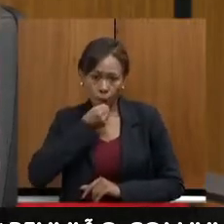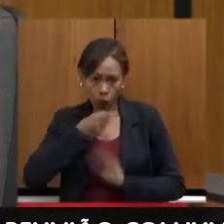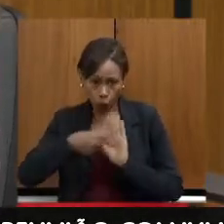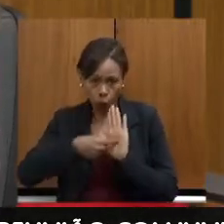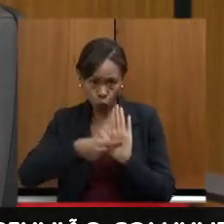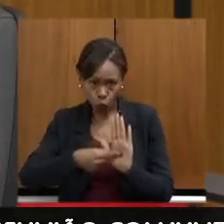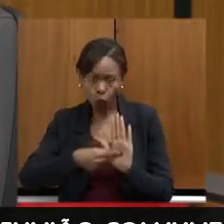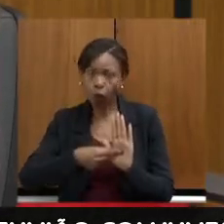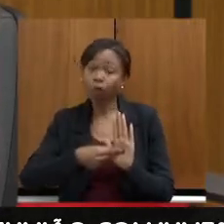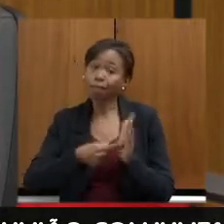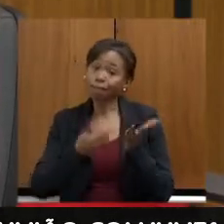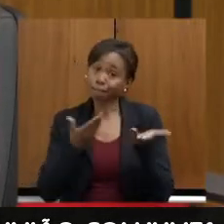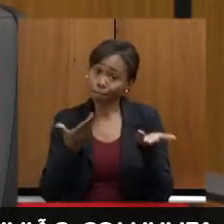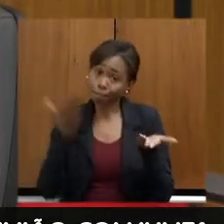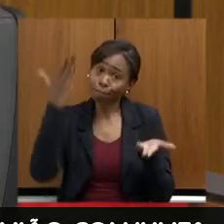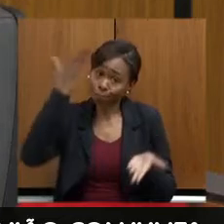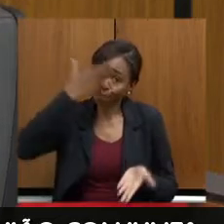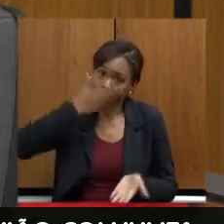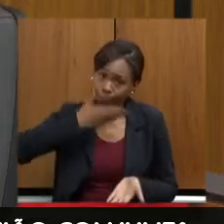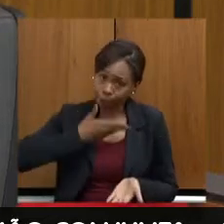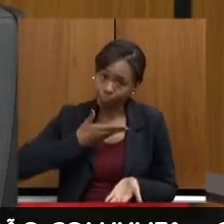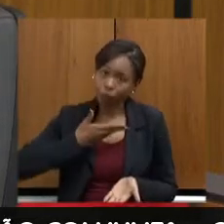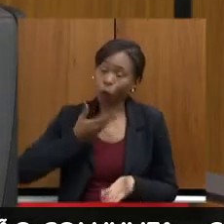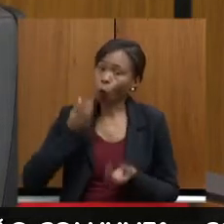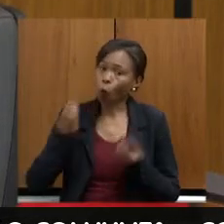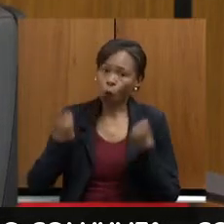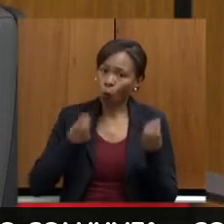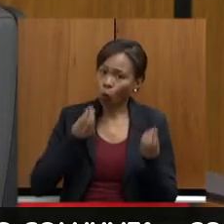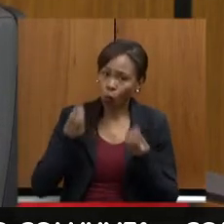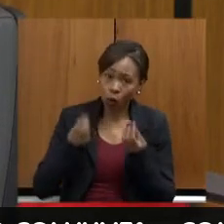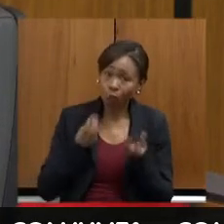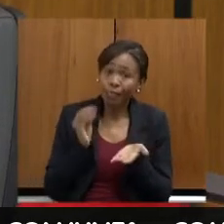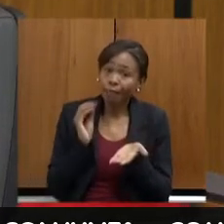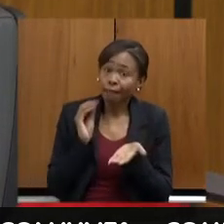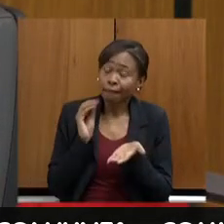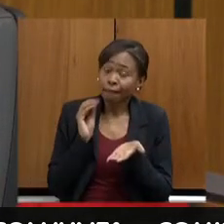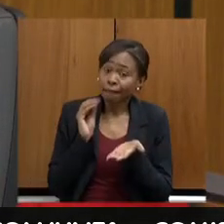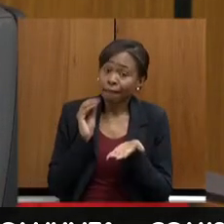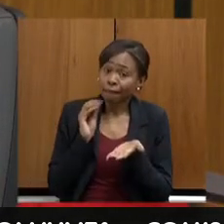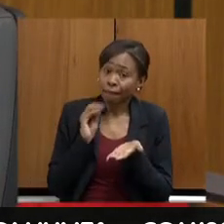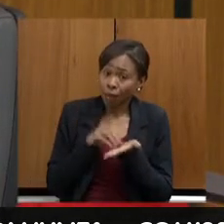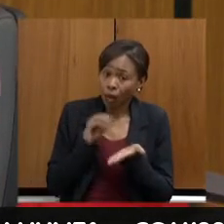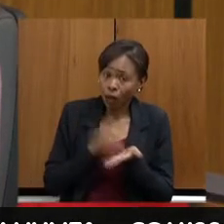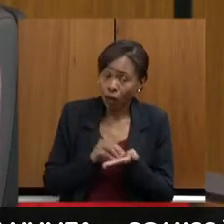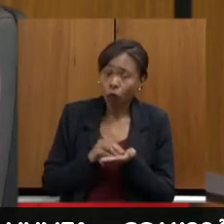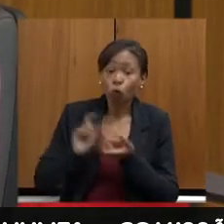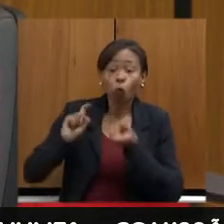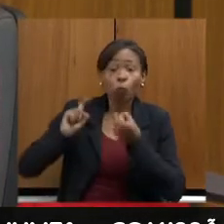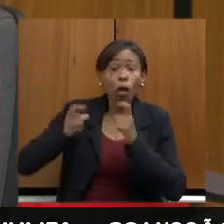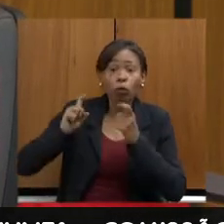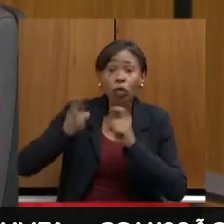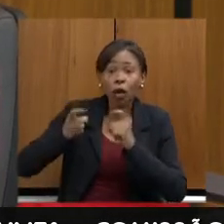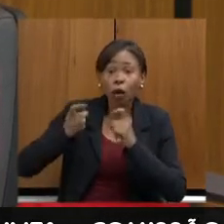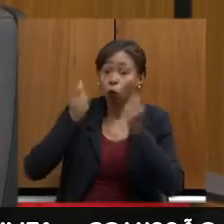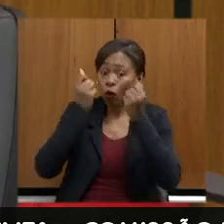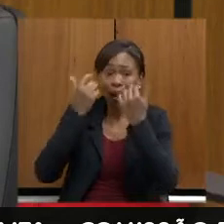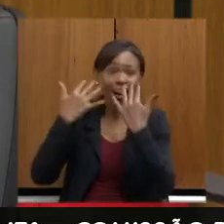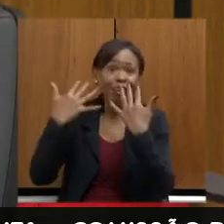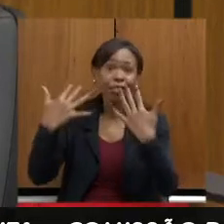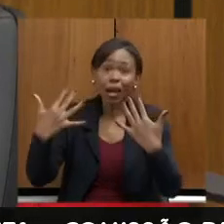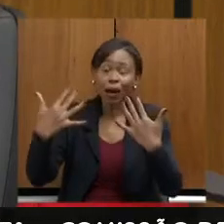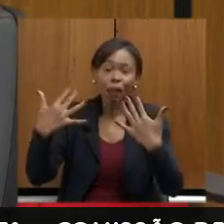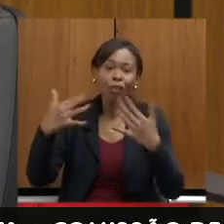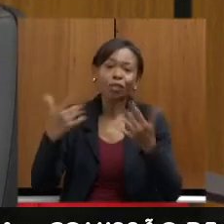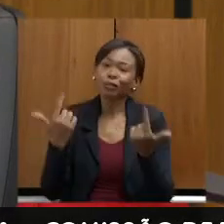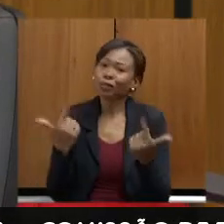por si só de qual é o perfil da ausência de um de um processo de uma reunião que não foi pública cujo